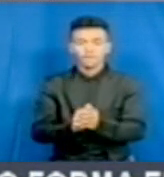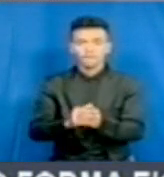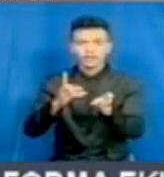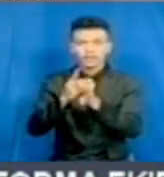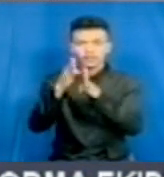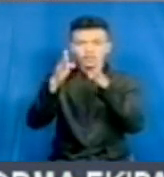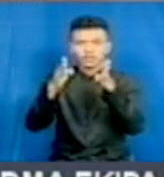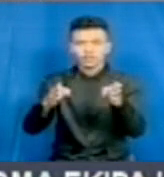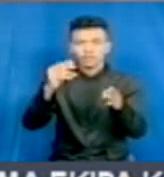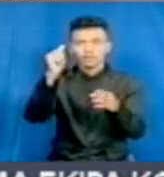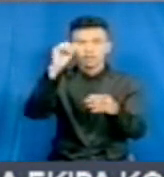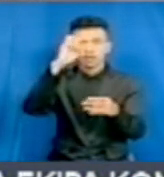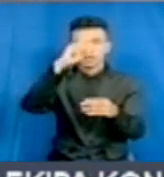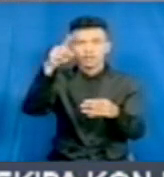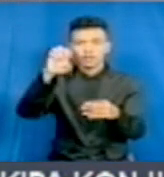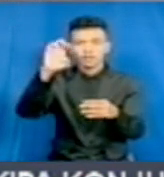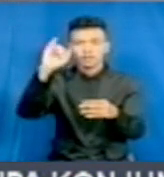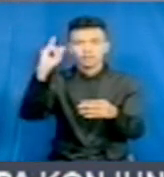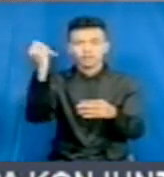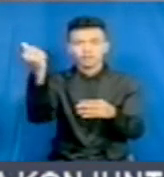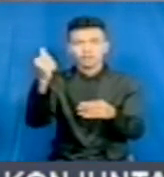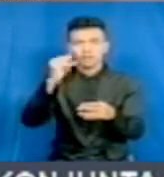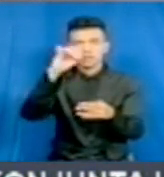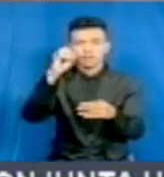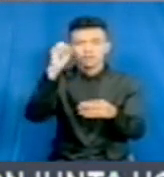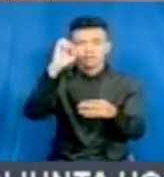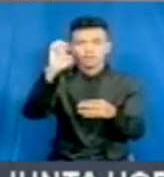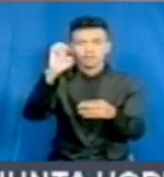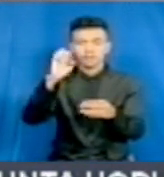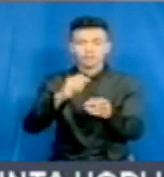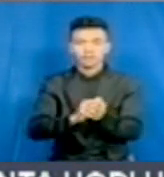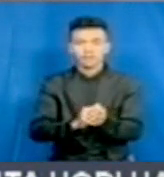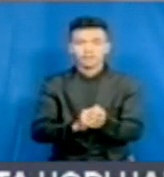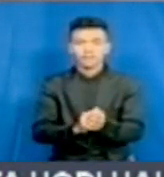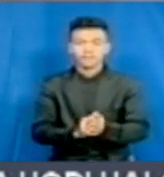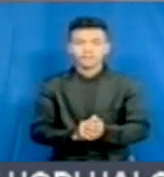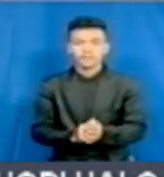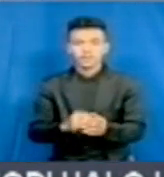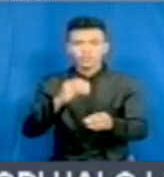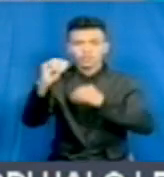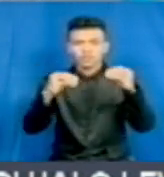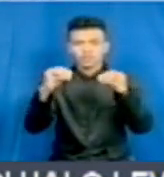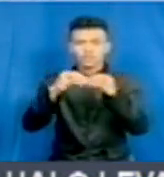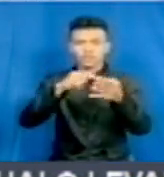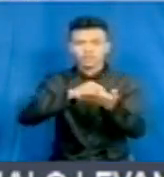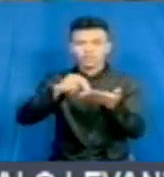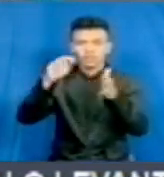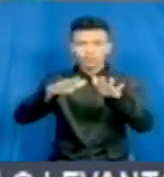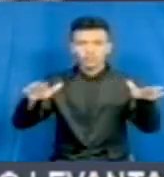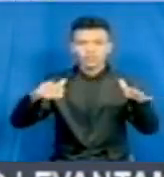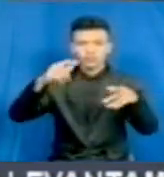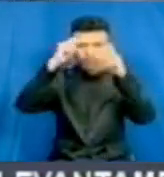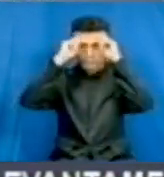Diretor Ezia Justice and Rights, José Luis Oliveira, lamenta a complexidade com o número labaric Timor-Leste,